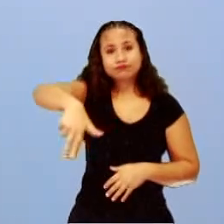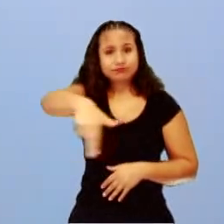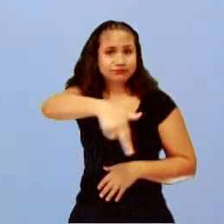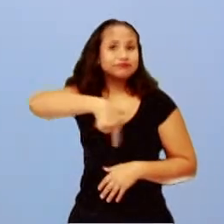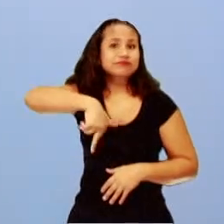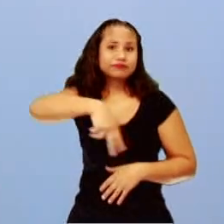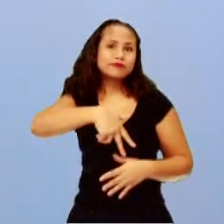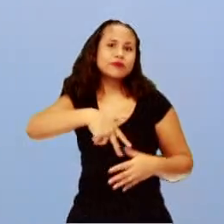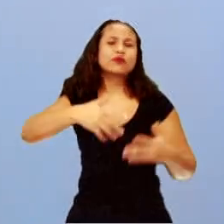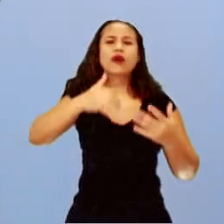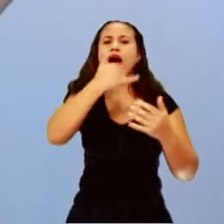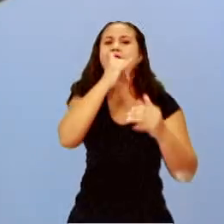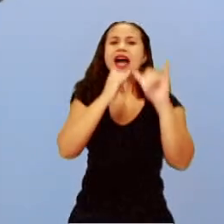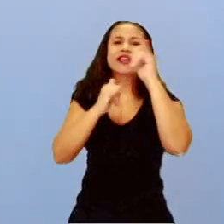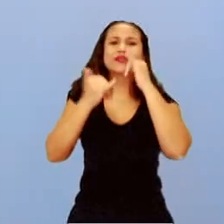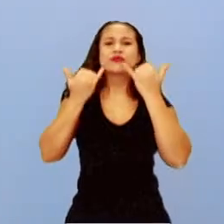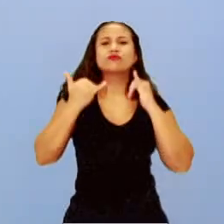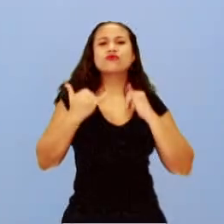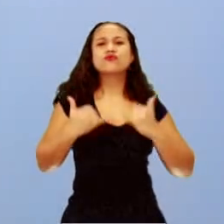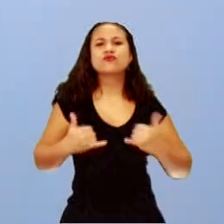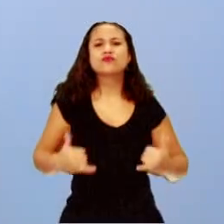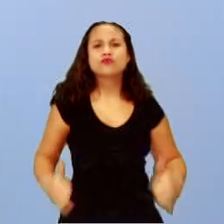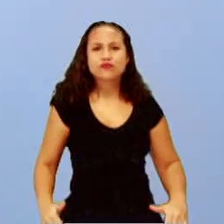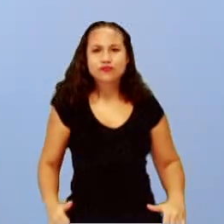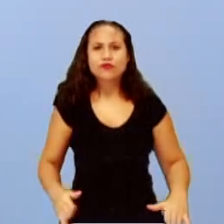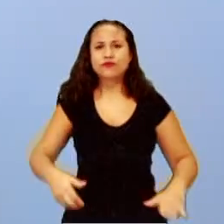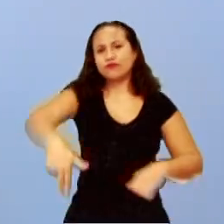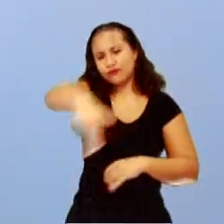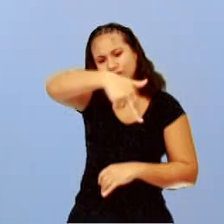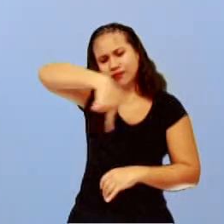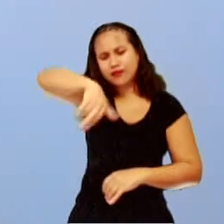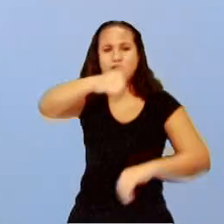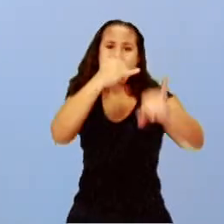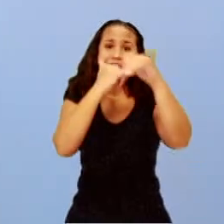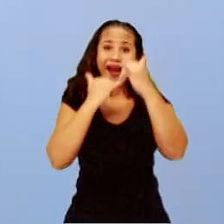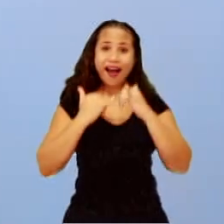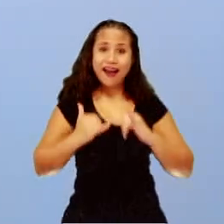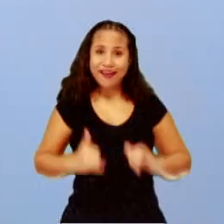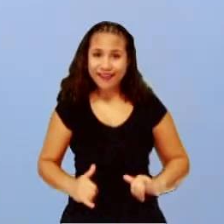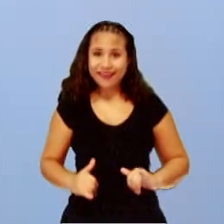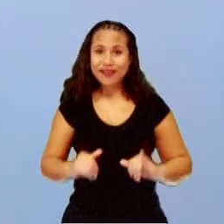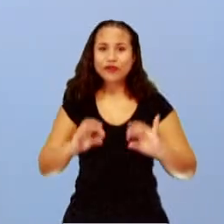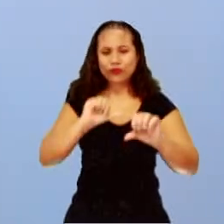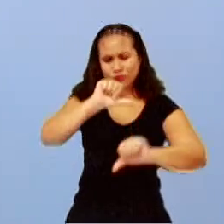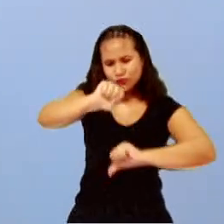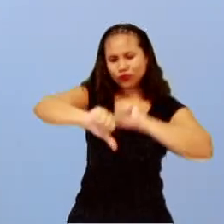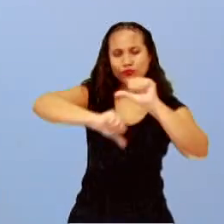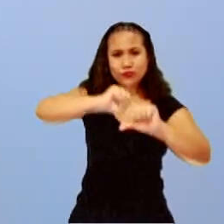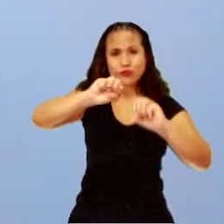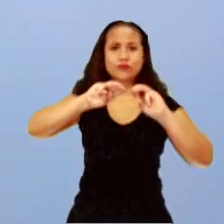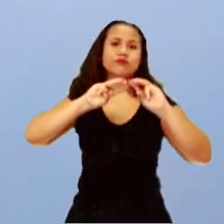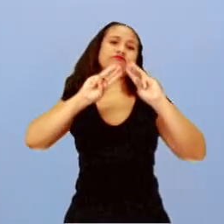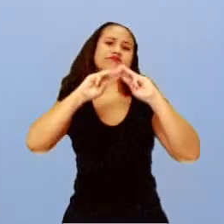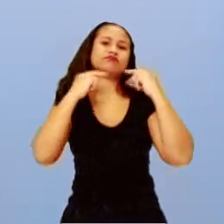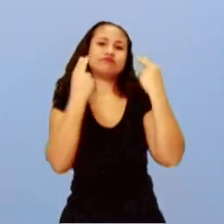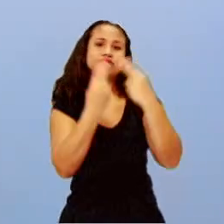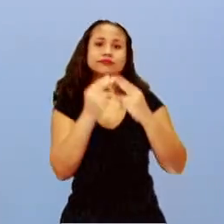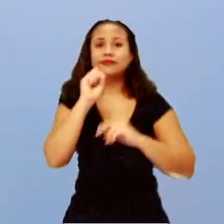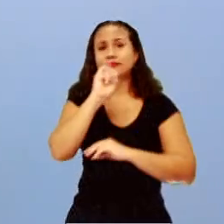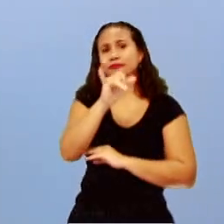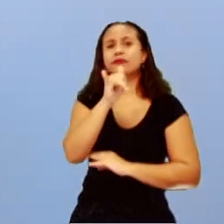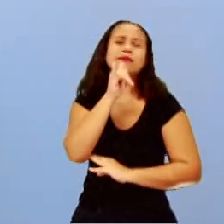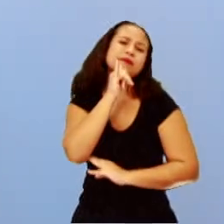estou gastando minha energia, não é? Eu estou exercitando minha energia. A energia é tudo que pode modificar a matéria, né? Se eu